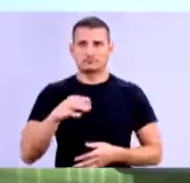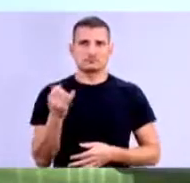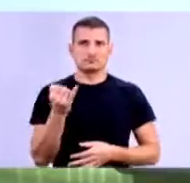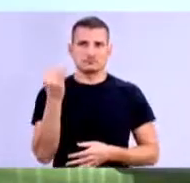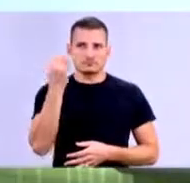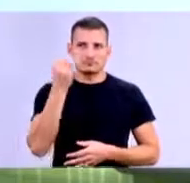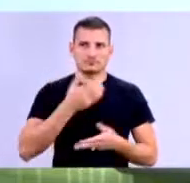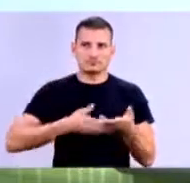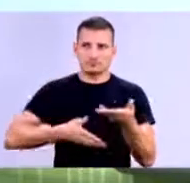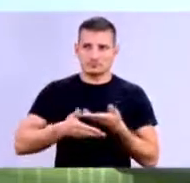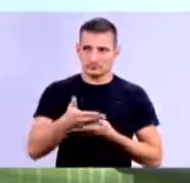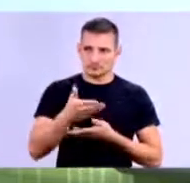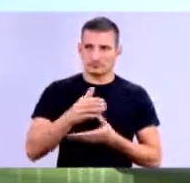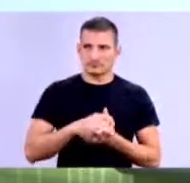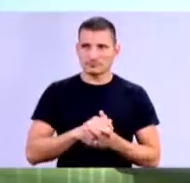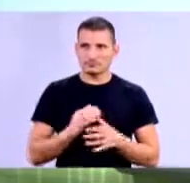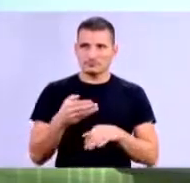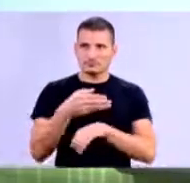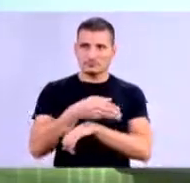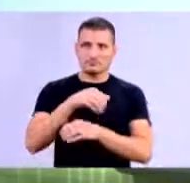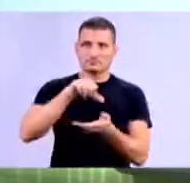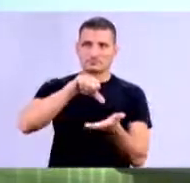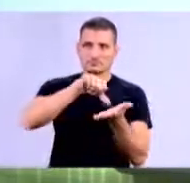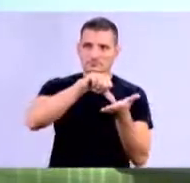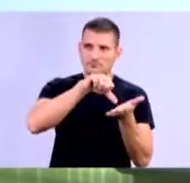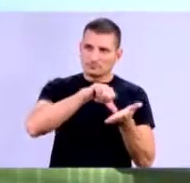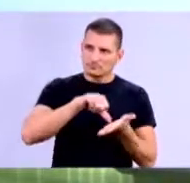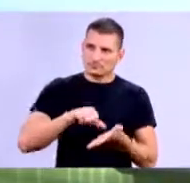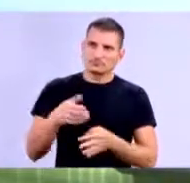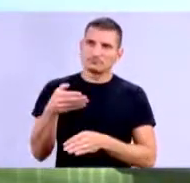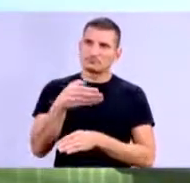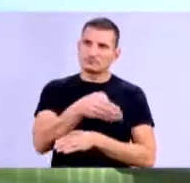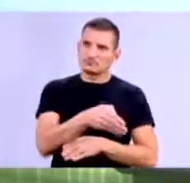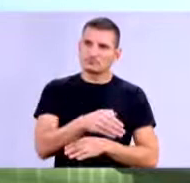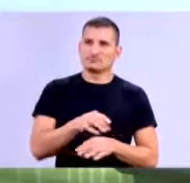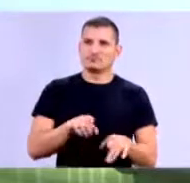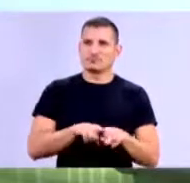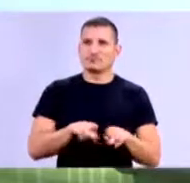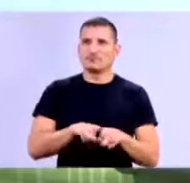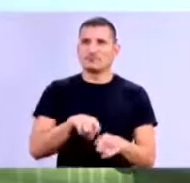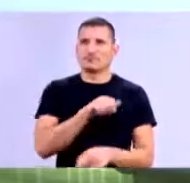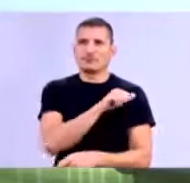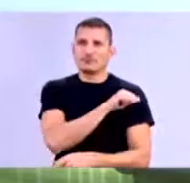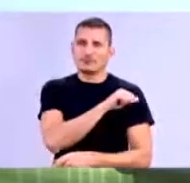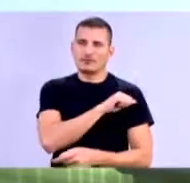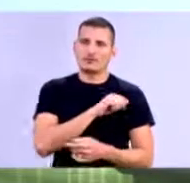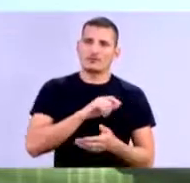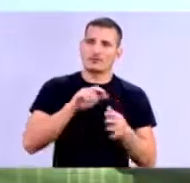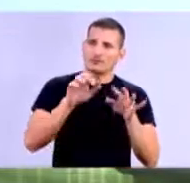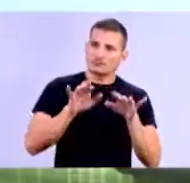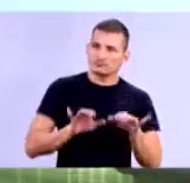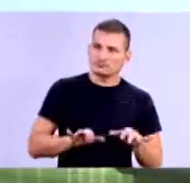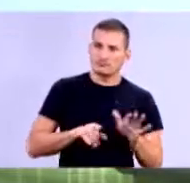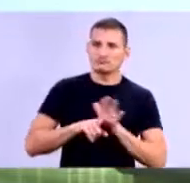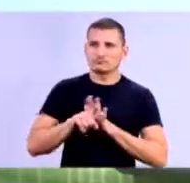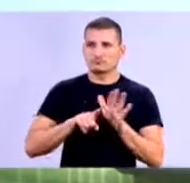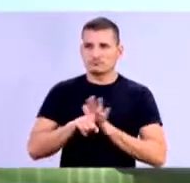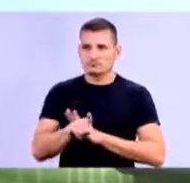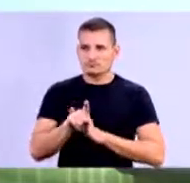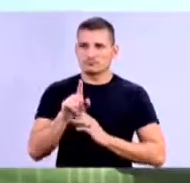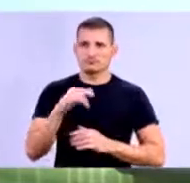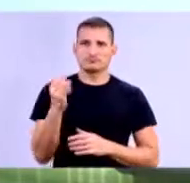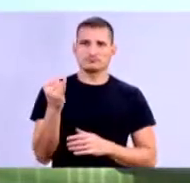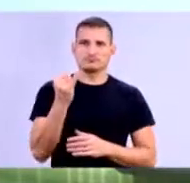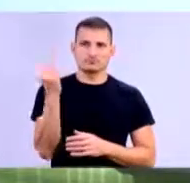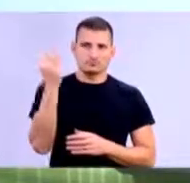e esse acesso dos polos, os estudantes escrevendo, questionando, perguntando. Isso é extremamente